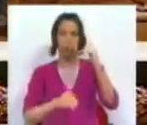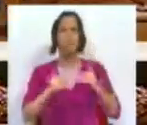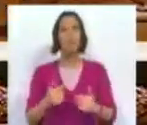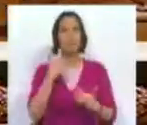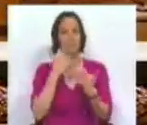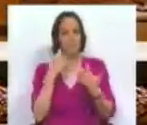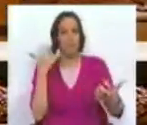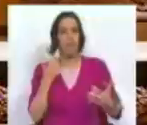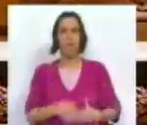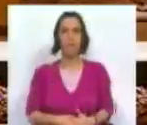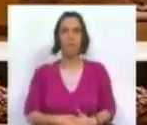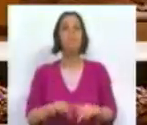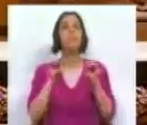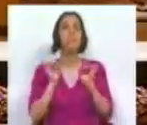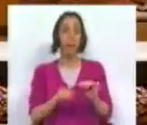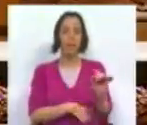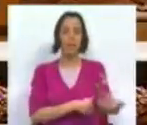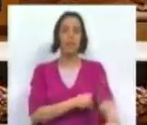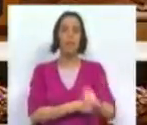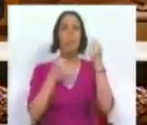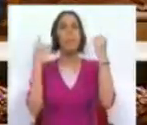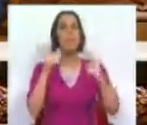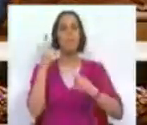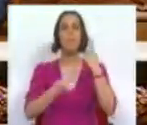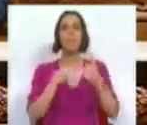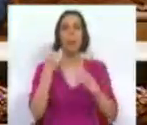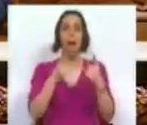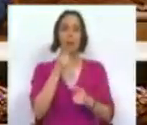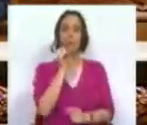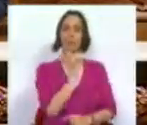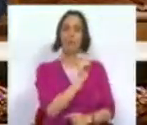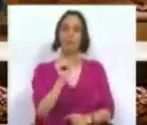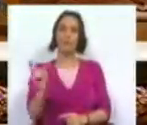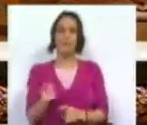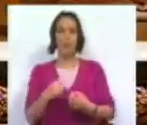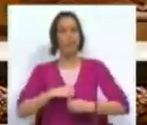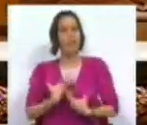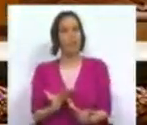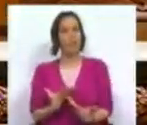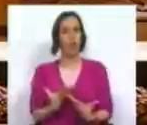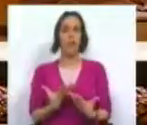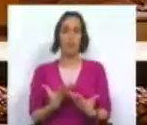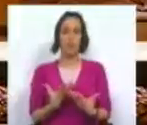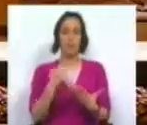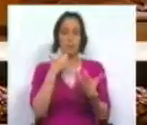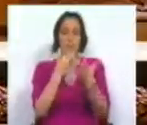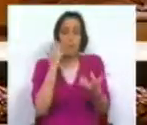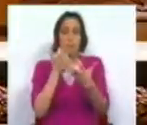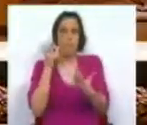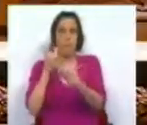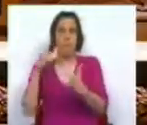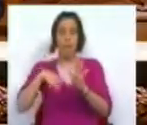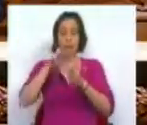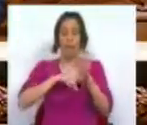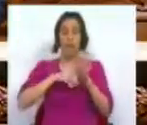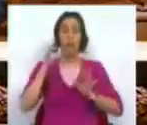derrapagens acentuadas. Estes são apenas alguns substantivos ou expressões que saltam à vista